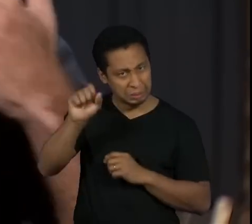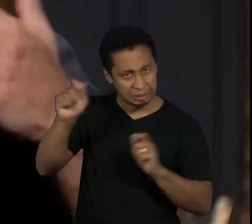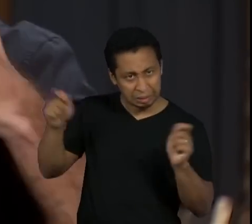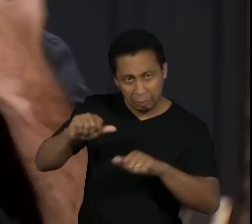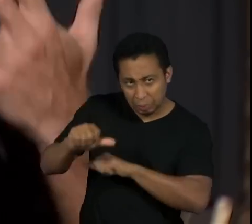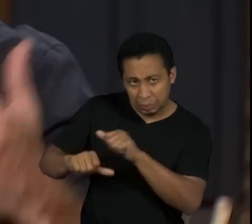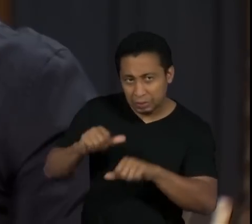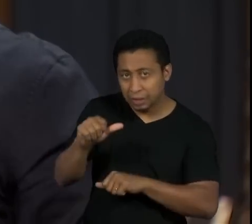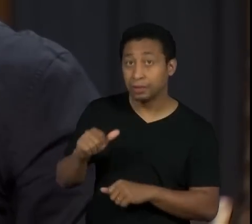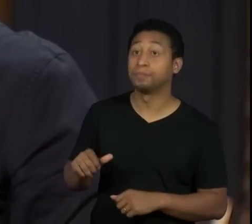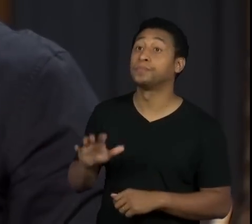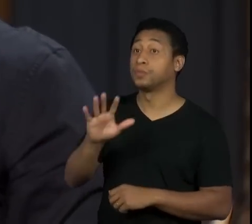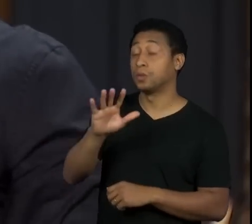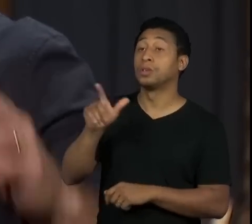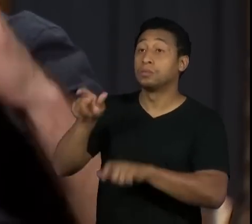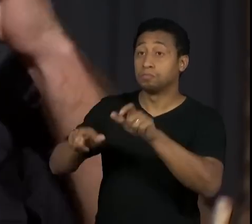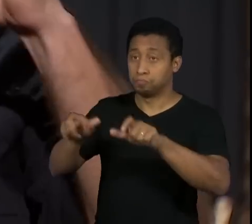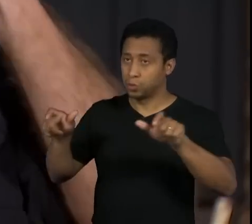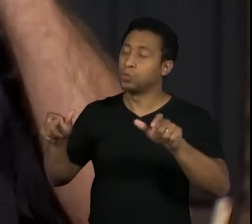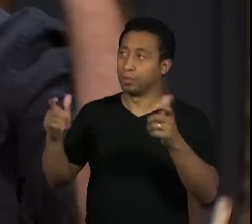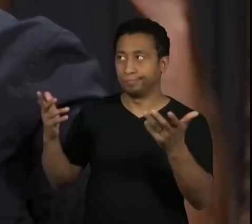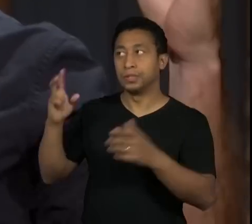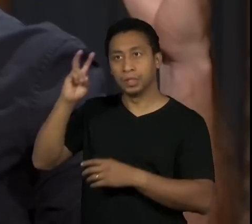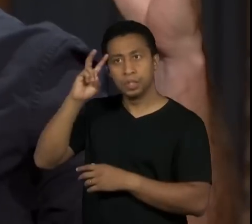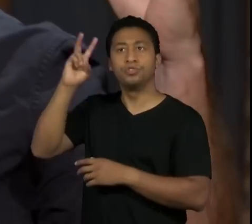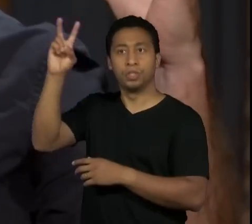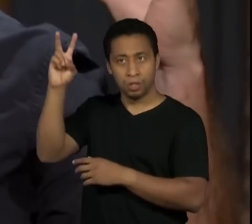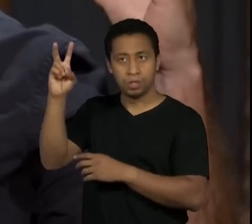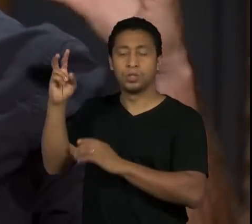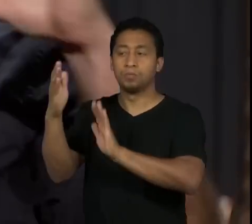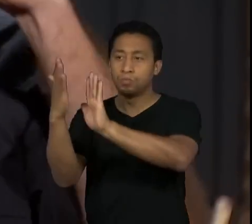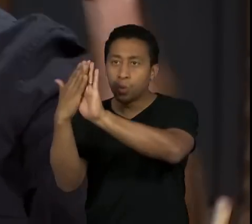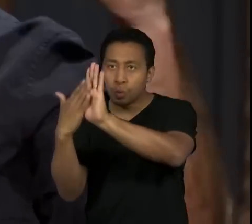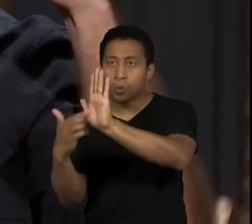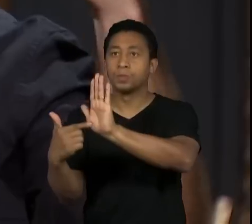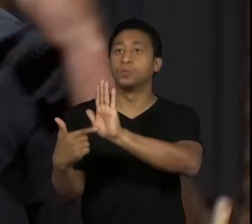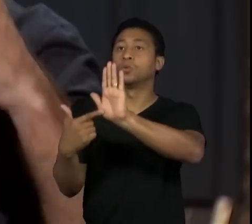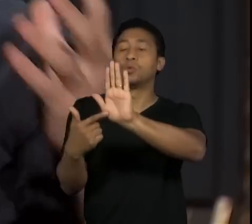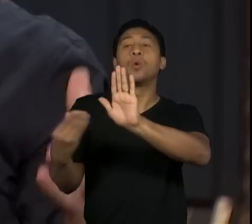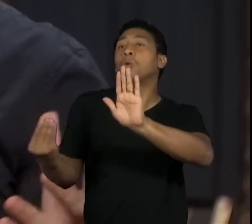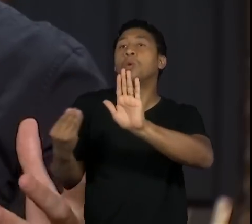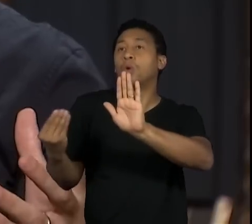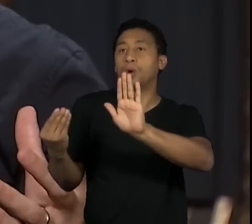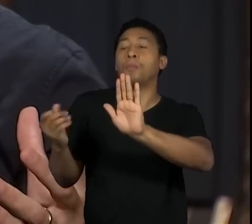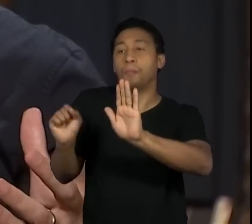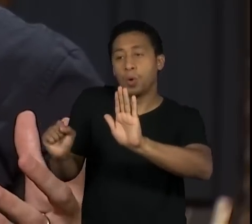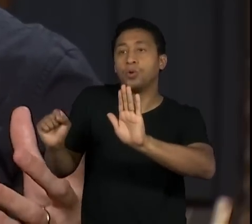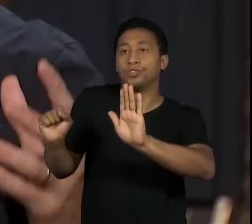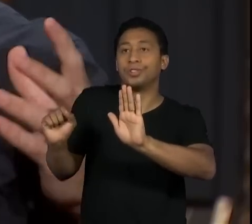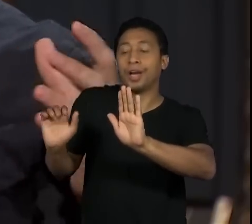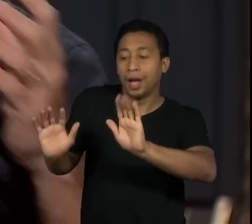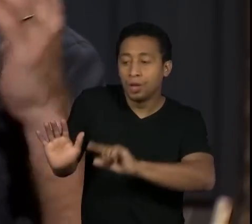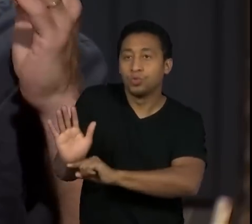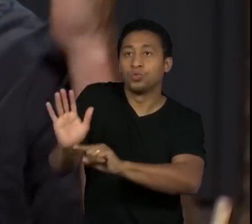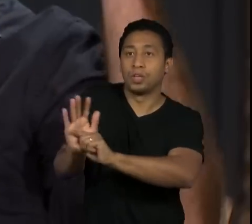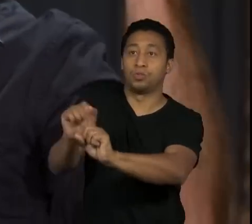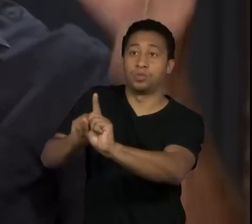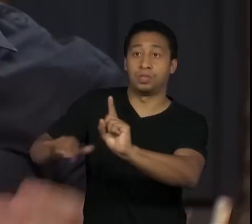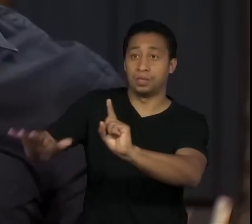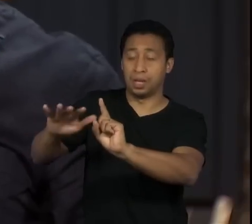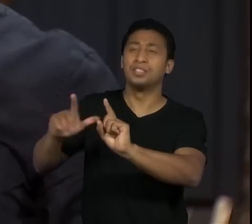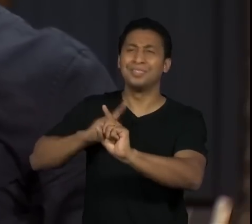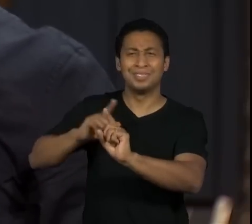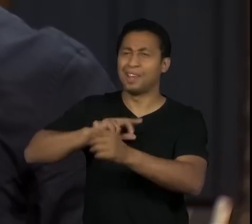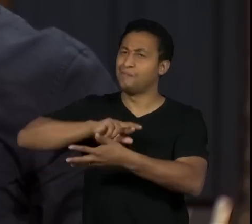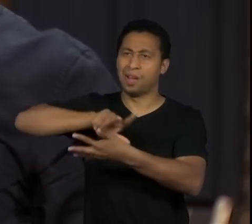geniais, incríveis, brilhantes, e elas deram a sua visão de mundo e criaram modelos que faziam sentido para elas. Mas isso não é tábua